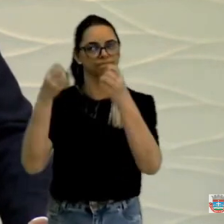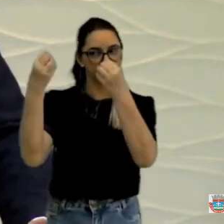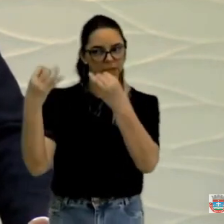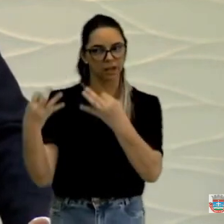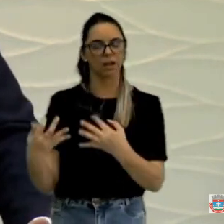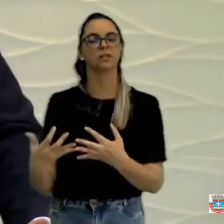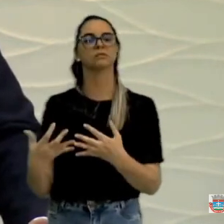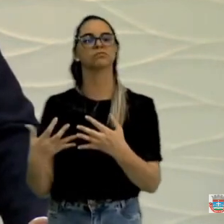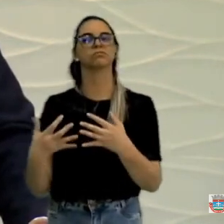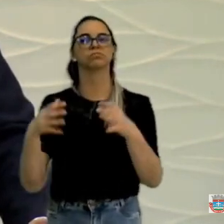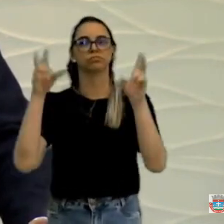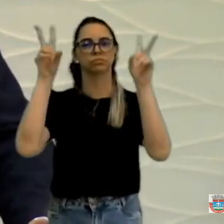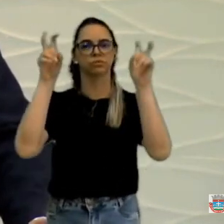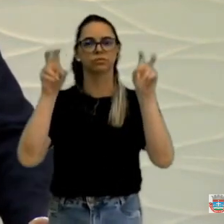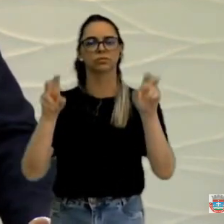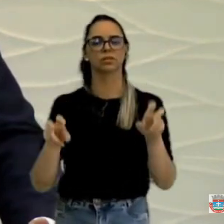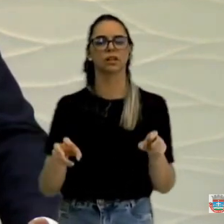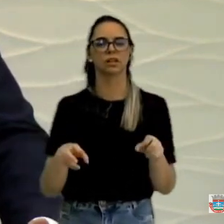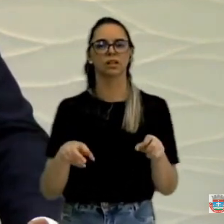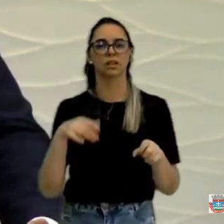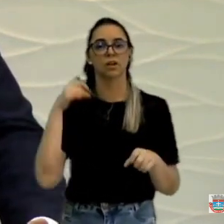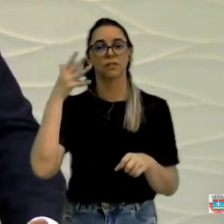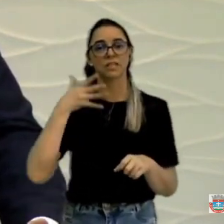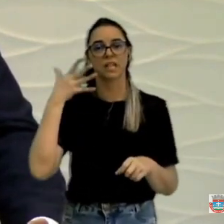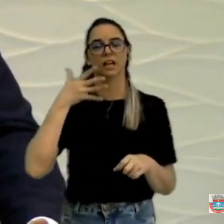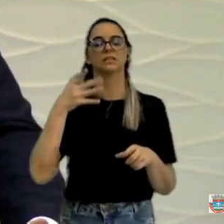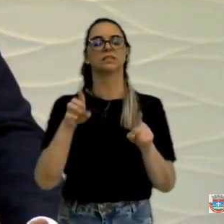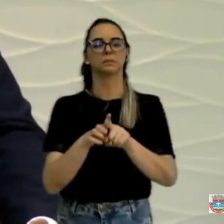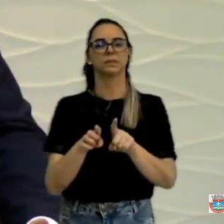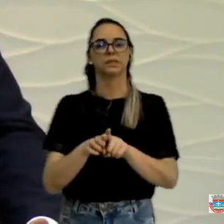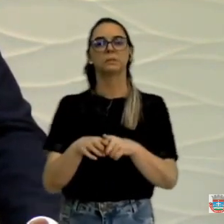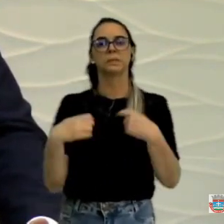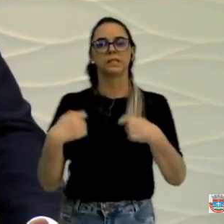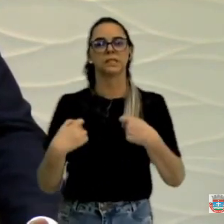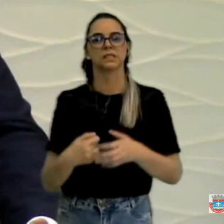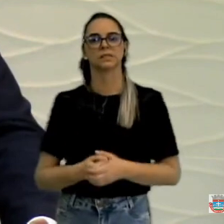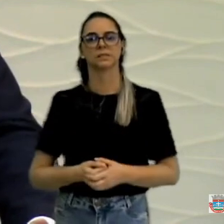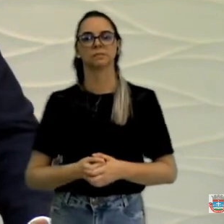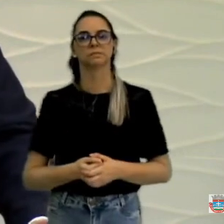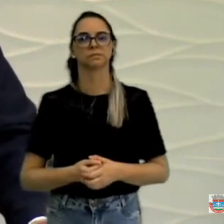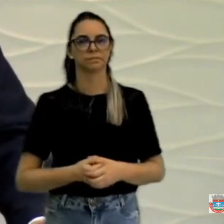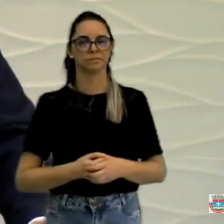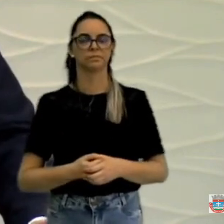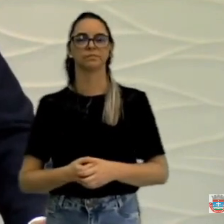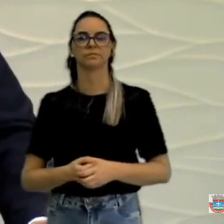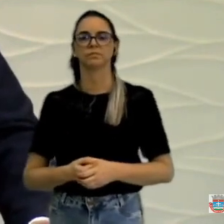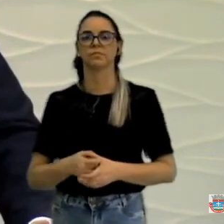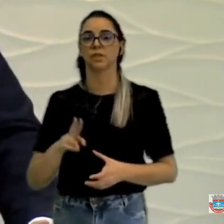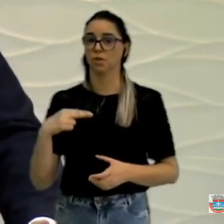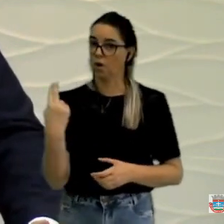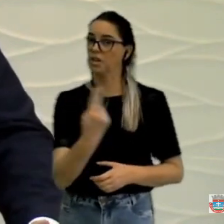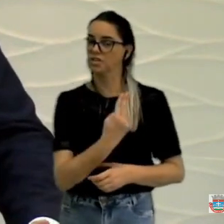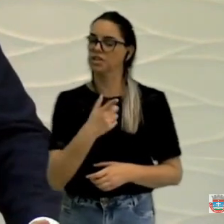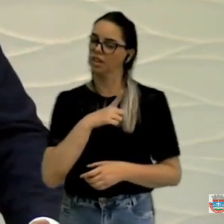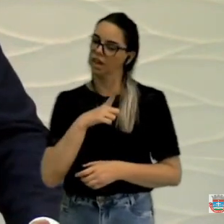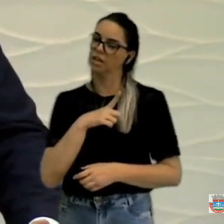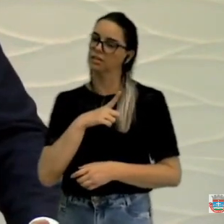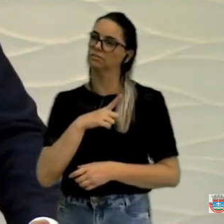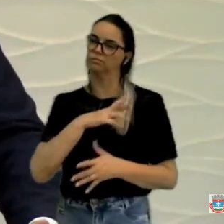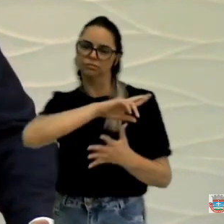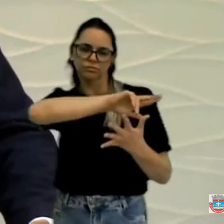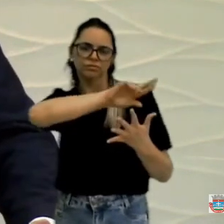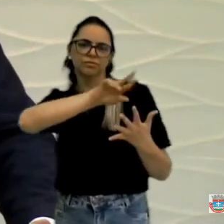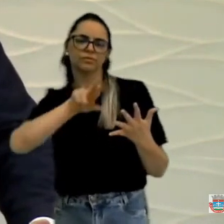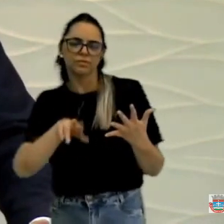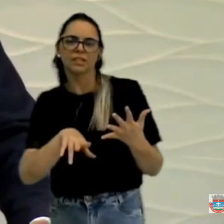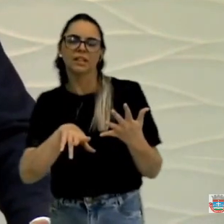que a gente precisa dialogar. Nós estamos aí com muitas ações